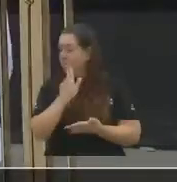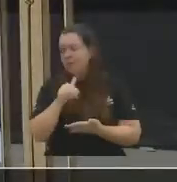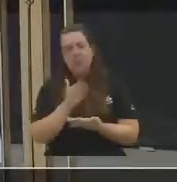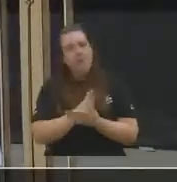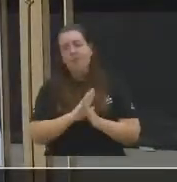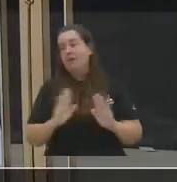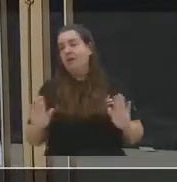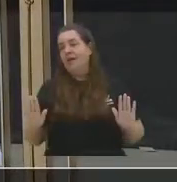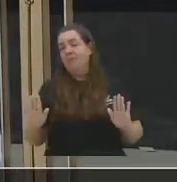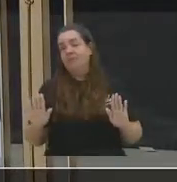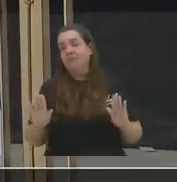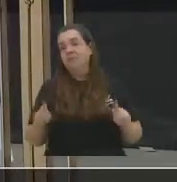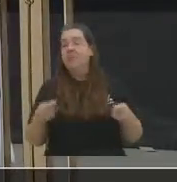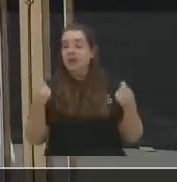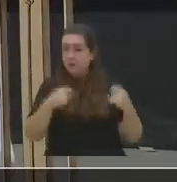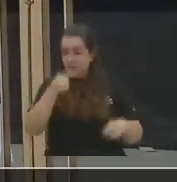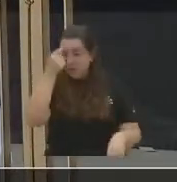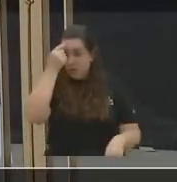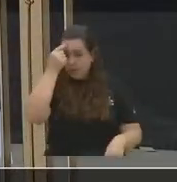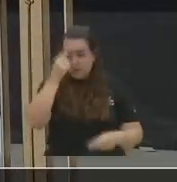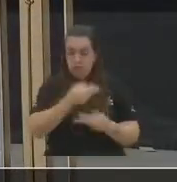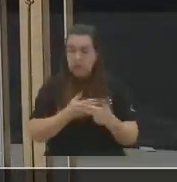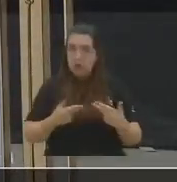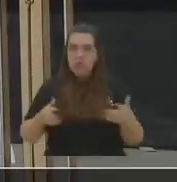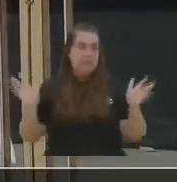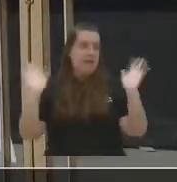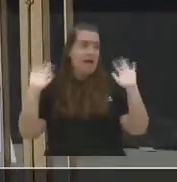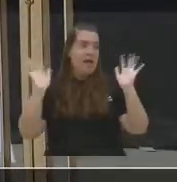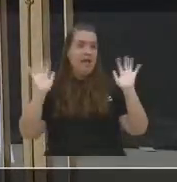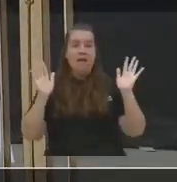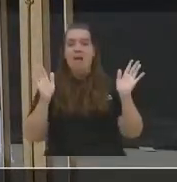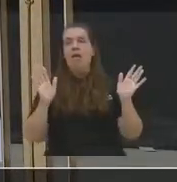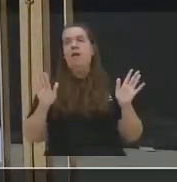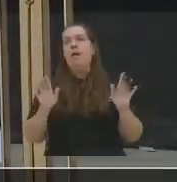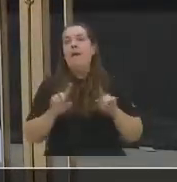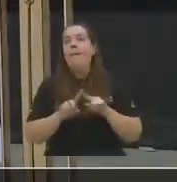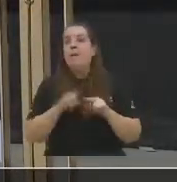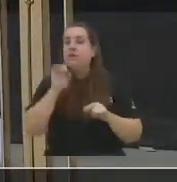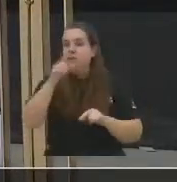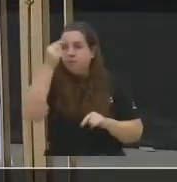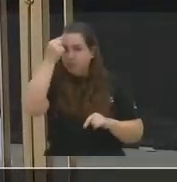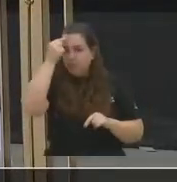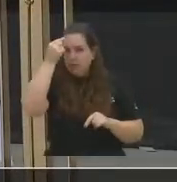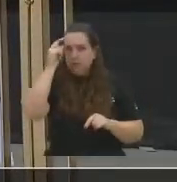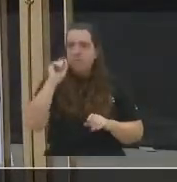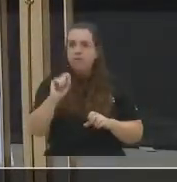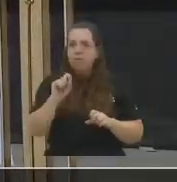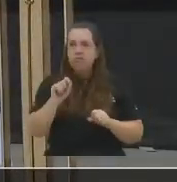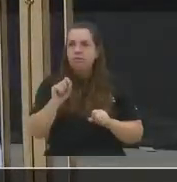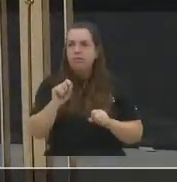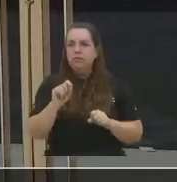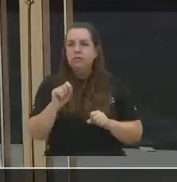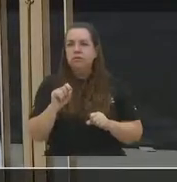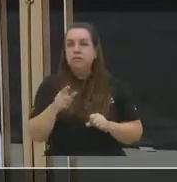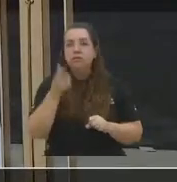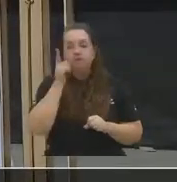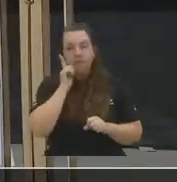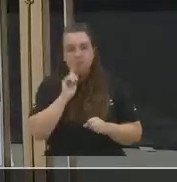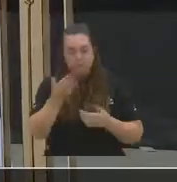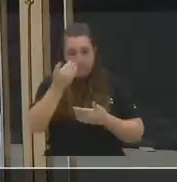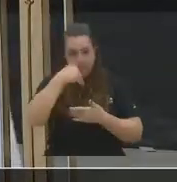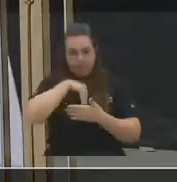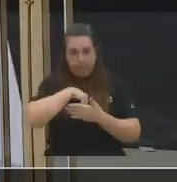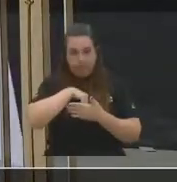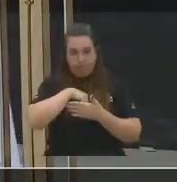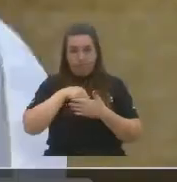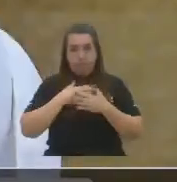Não é preciso pensar em coisas mirabolantes, mas basta que você tenha disposição interior